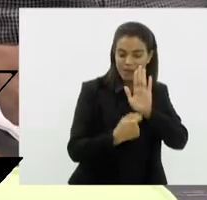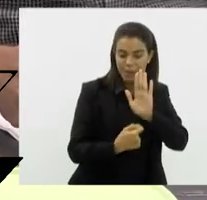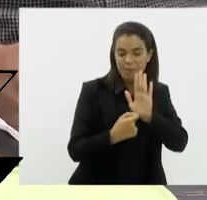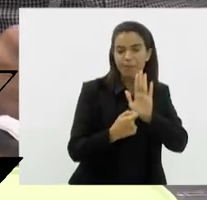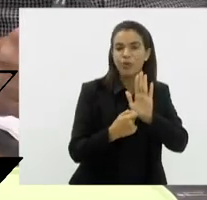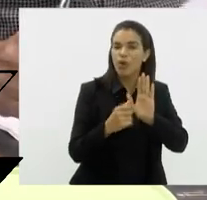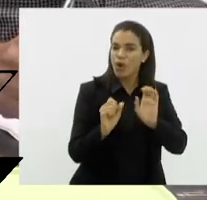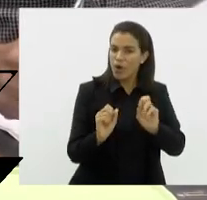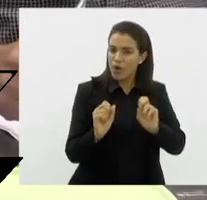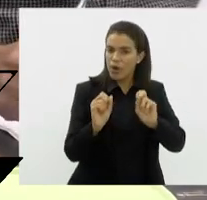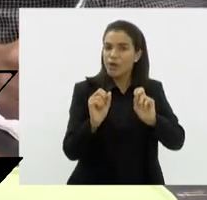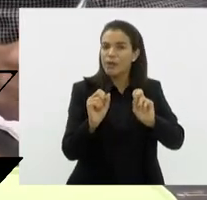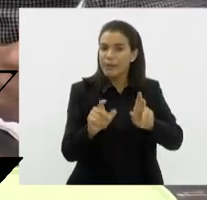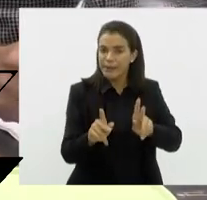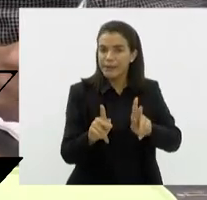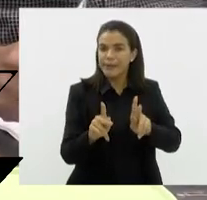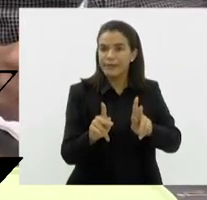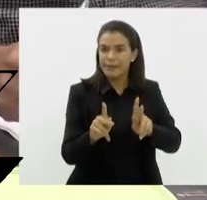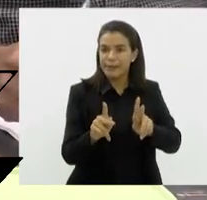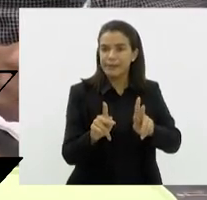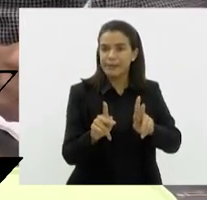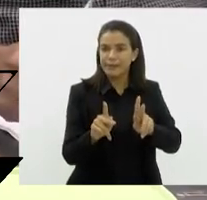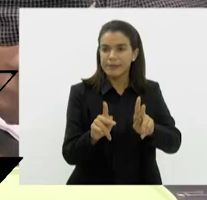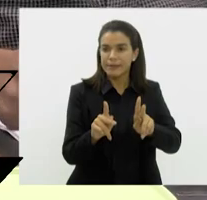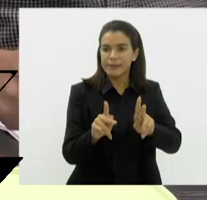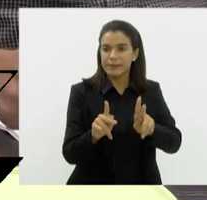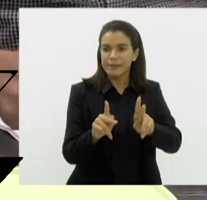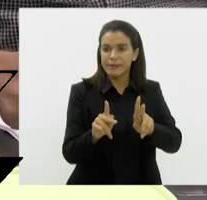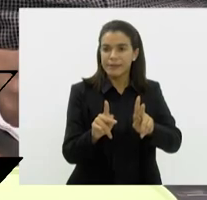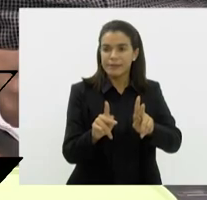bem, vamos...